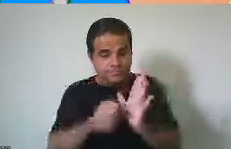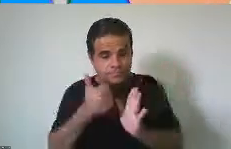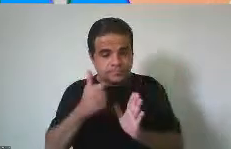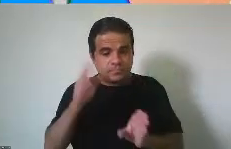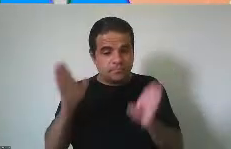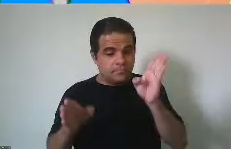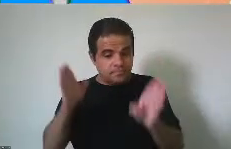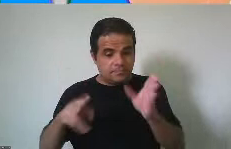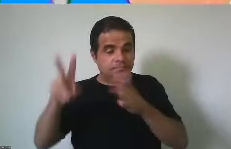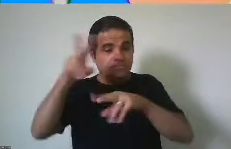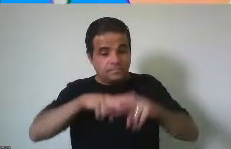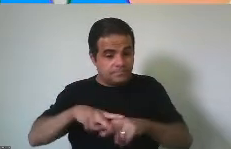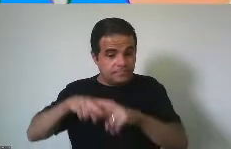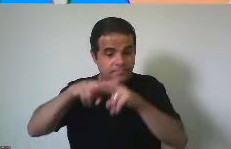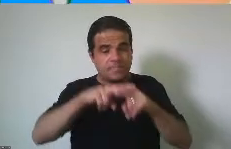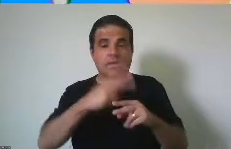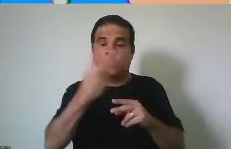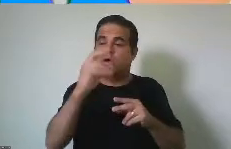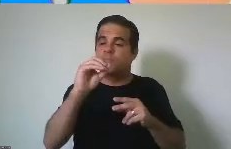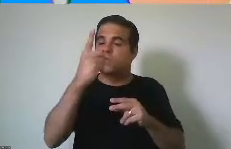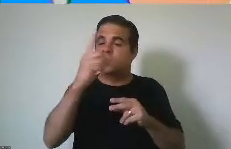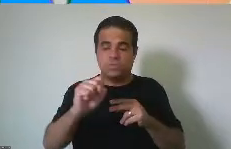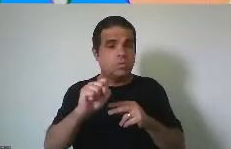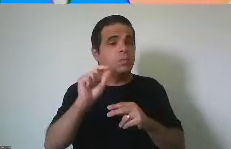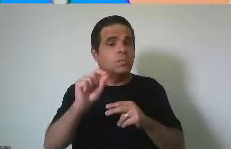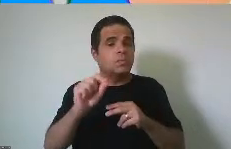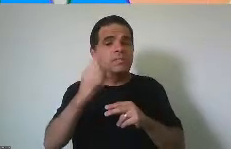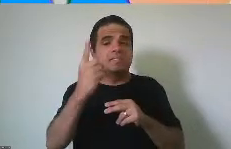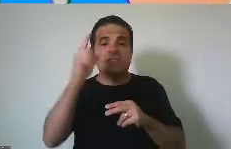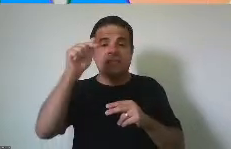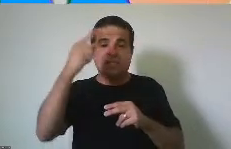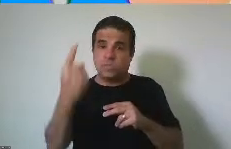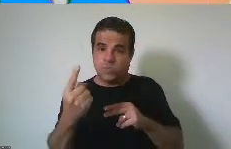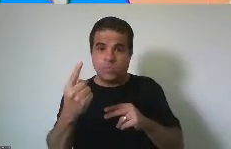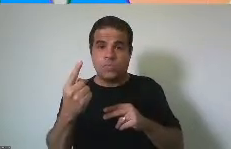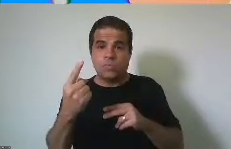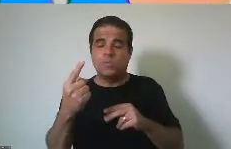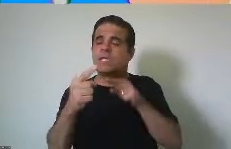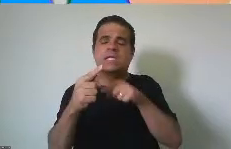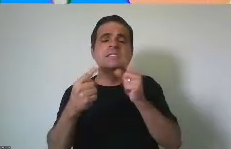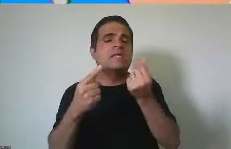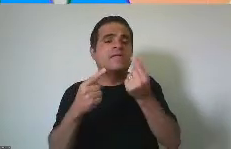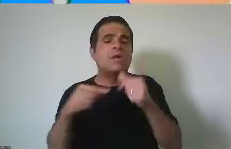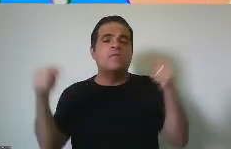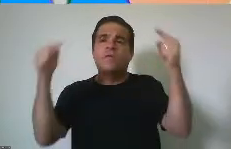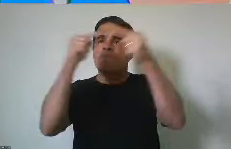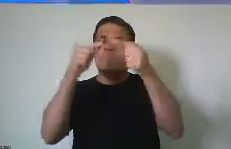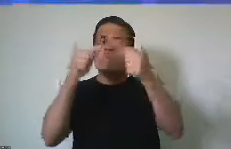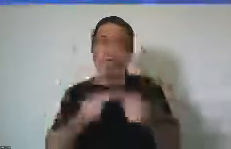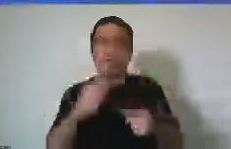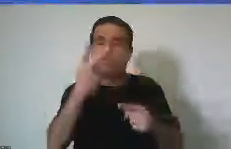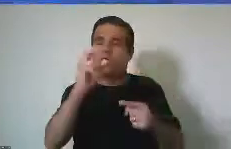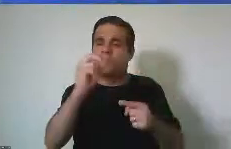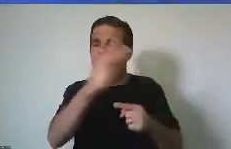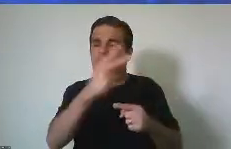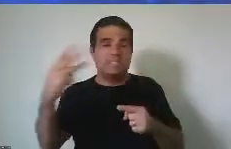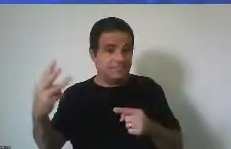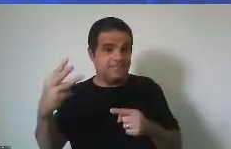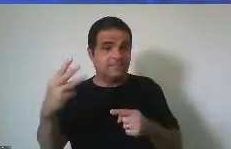tarifária 2018 foi de 71 esse valor foi aplicado até 2023 para